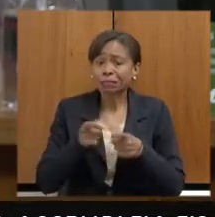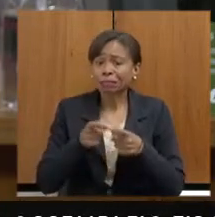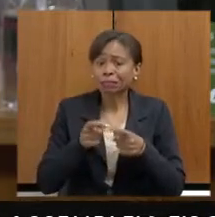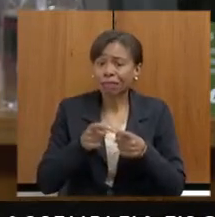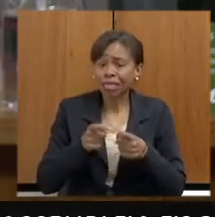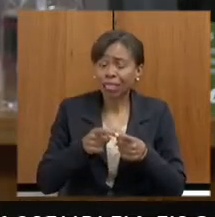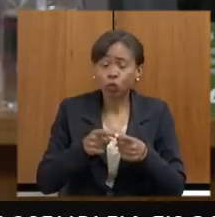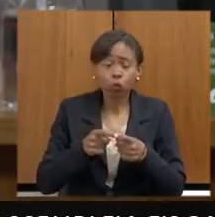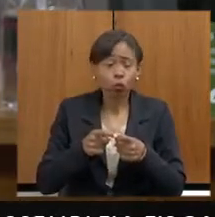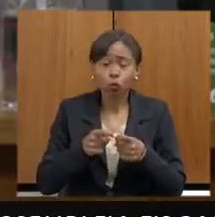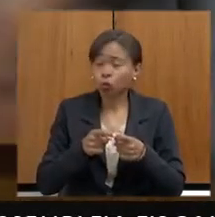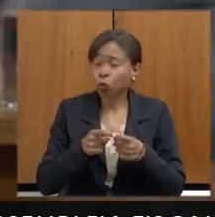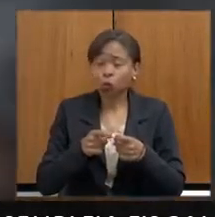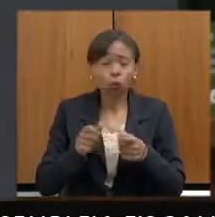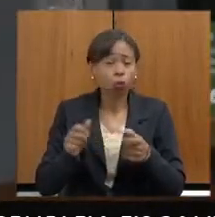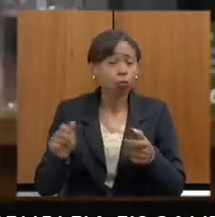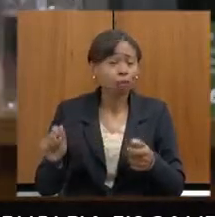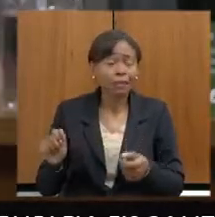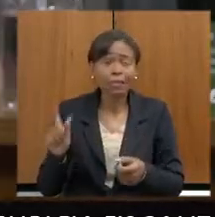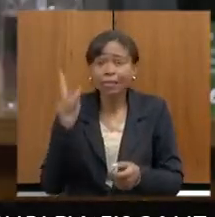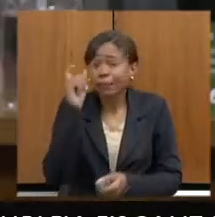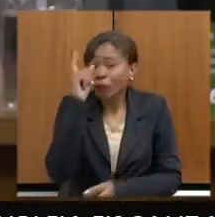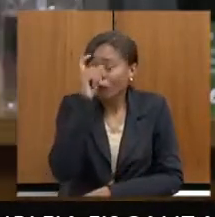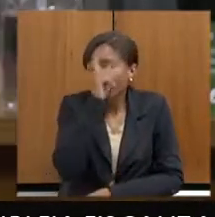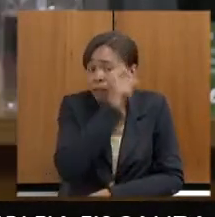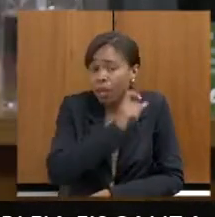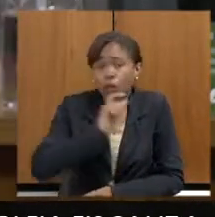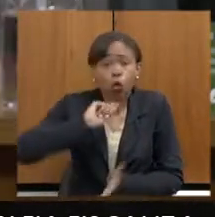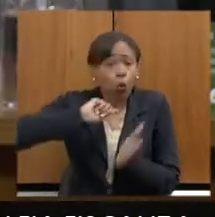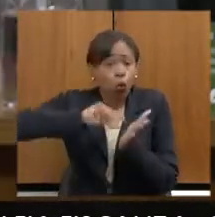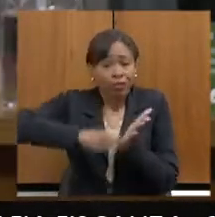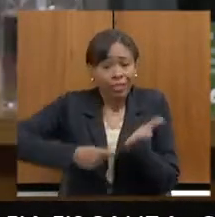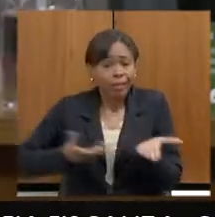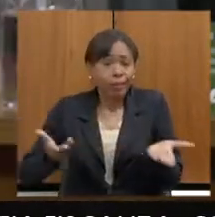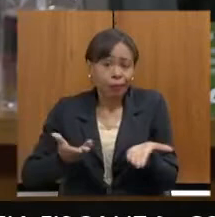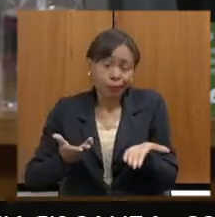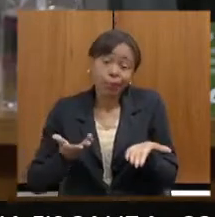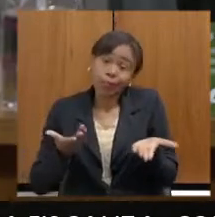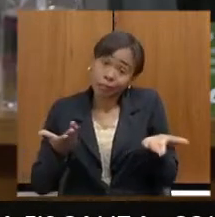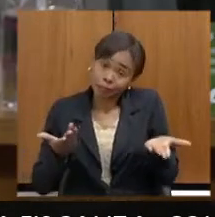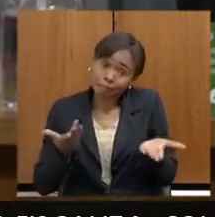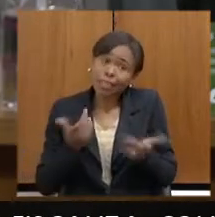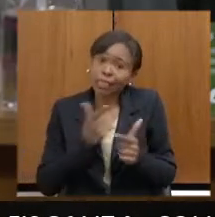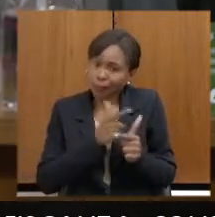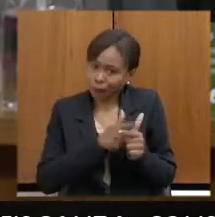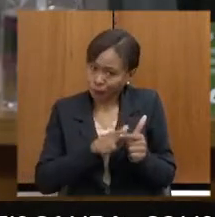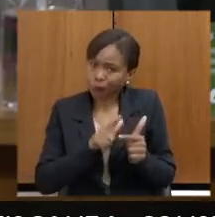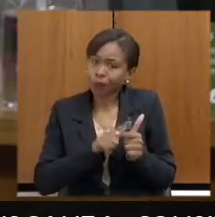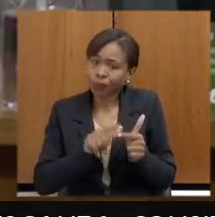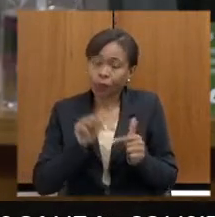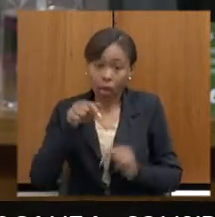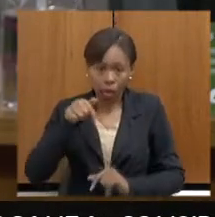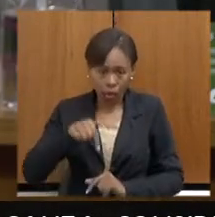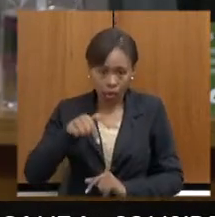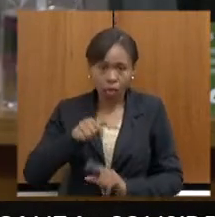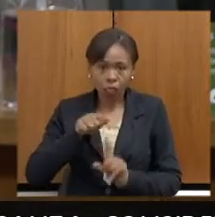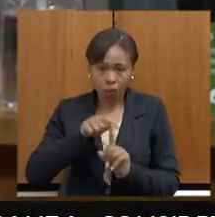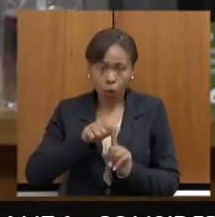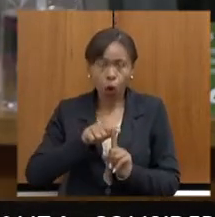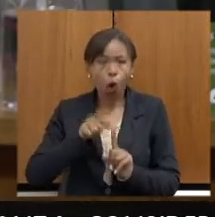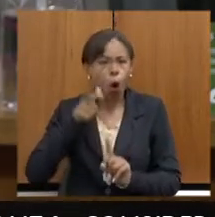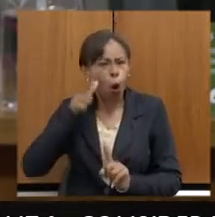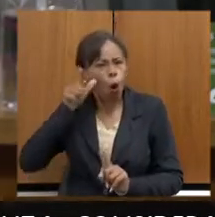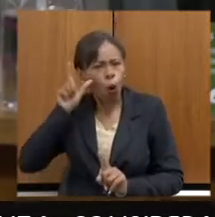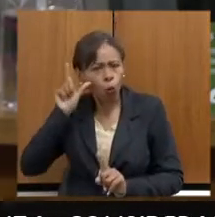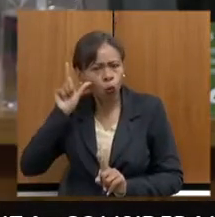ao valor tá todo mundo tendo muita dificuldade de contratar e o nosso único problema é esse Mas neste mesmo Ontem eu conversei com o diretor